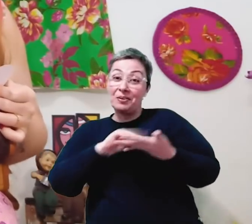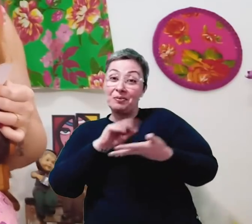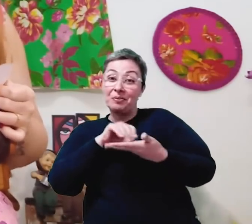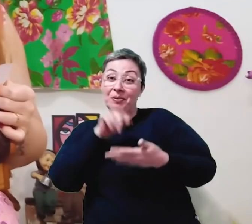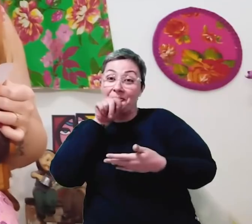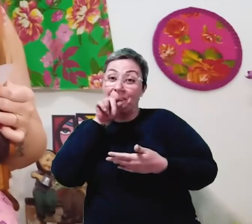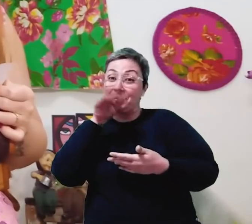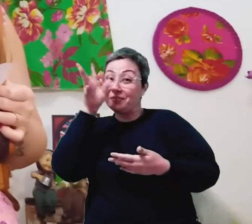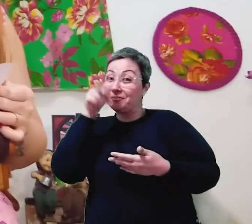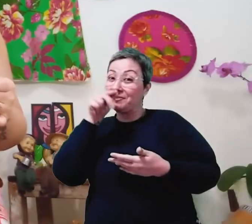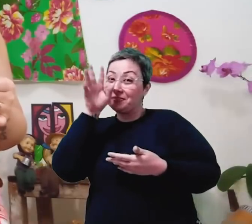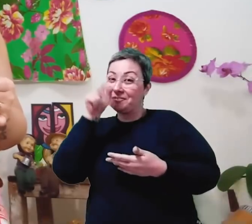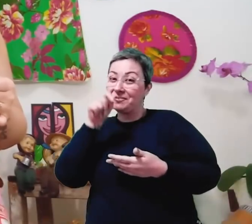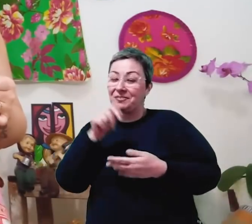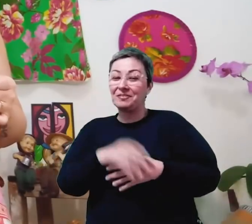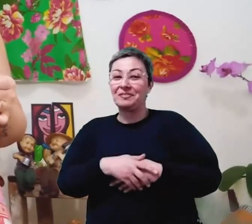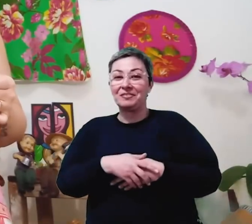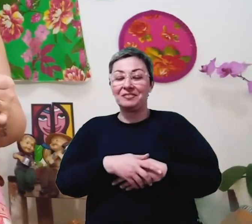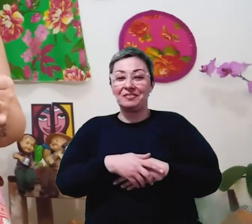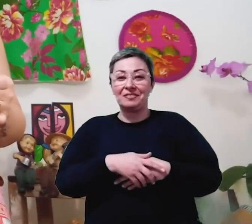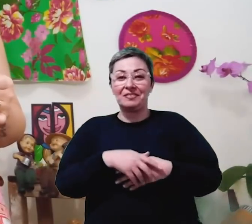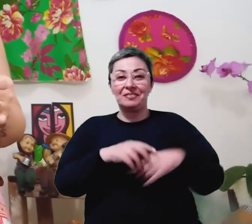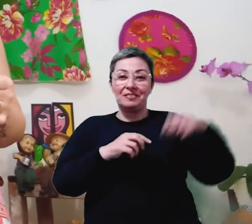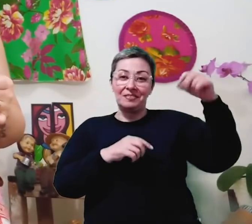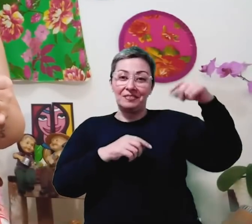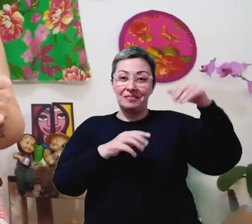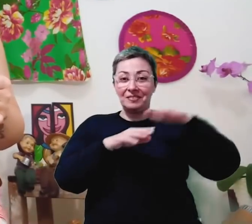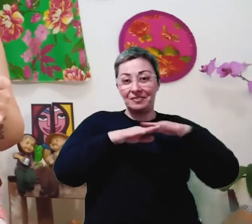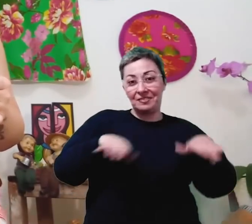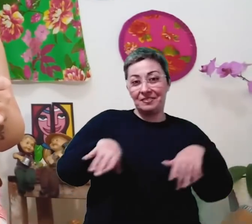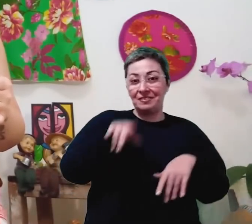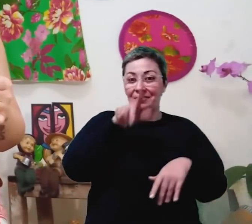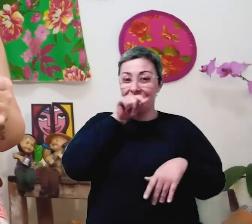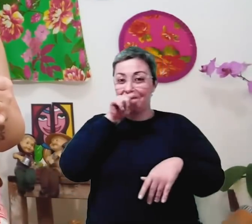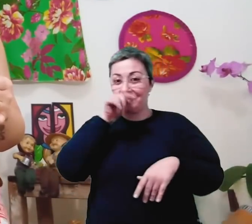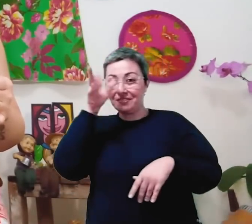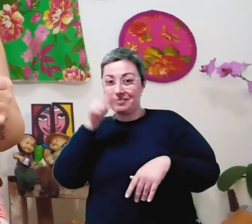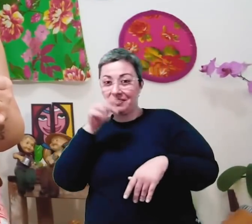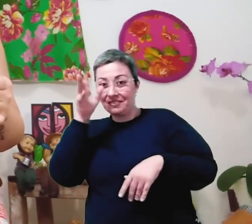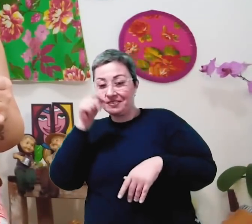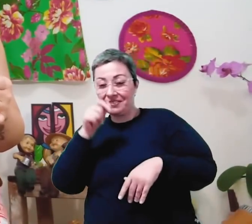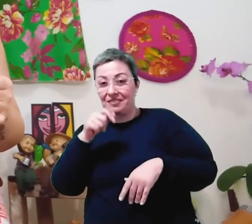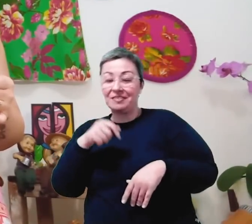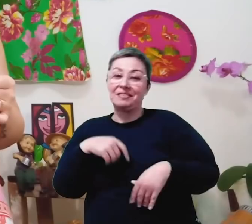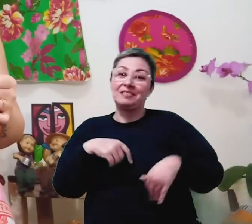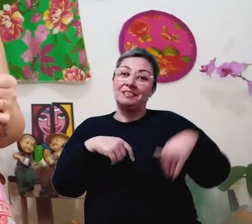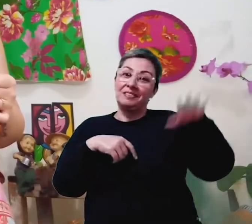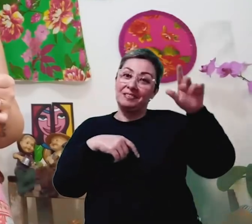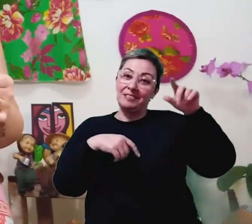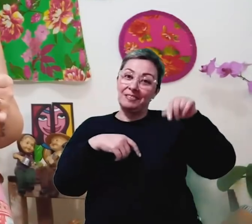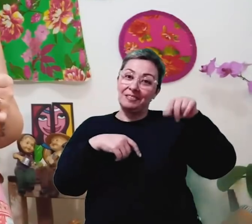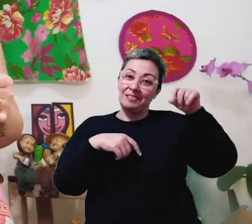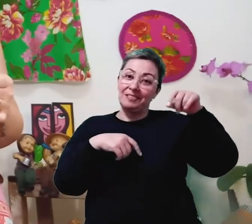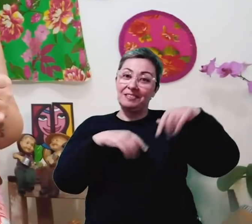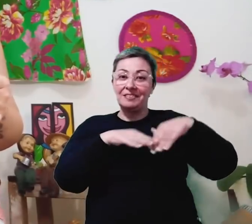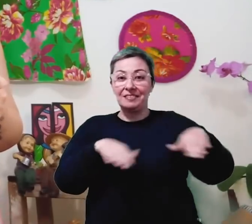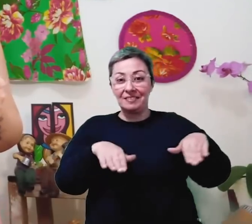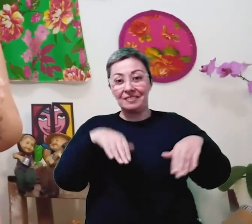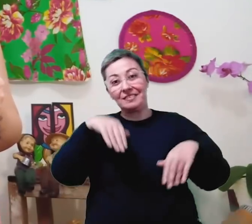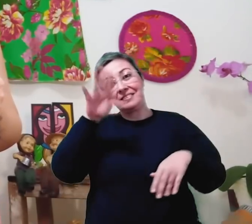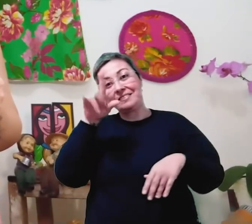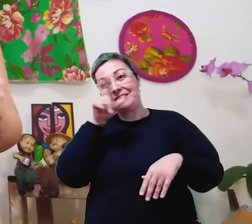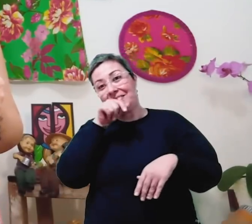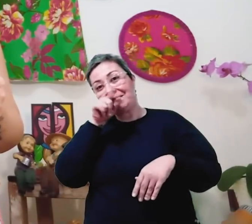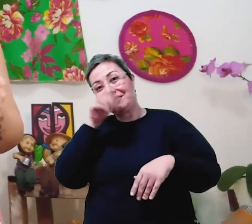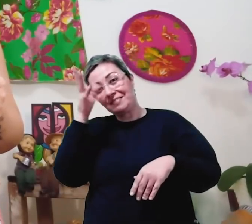um pinto piando. Pinga pia, o pinto pia. Quanto mais a pia pinga,